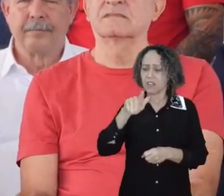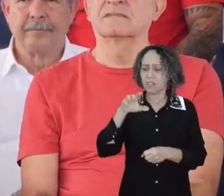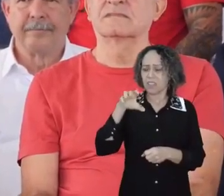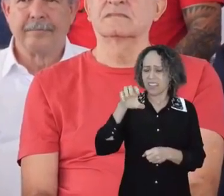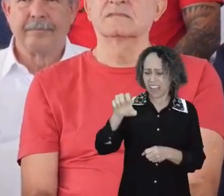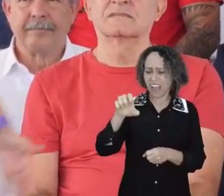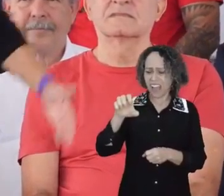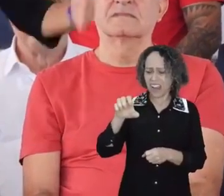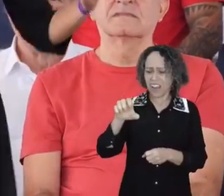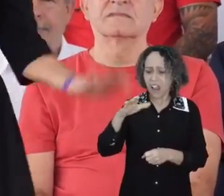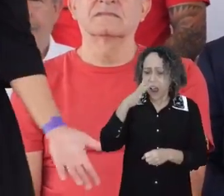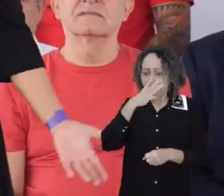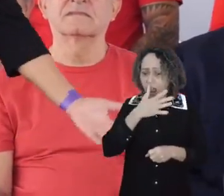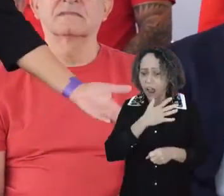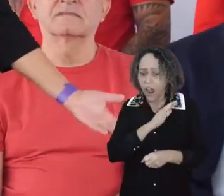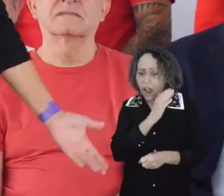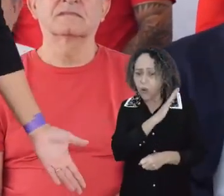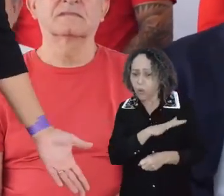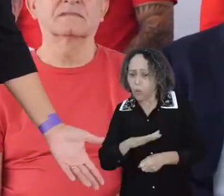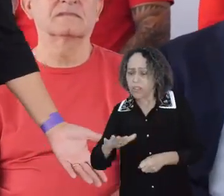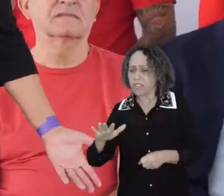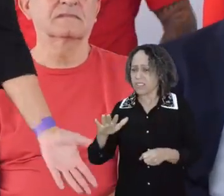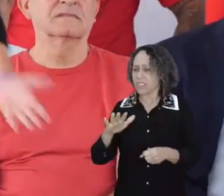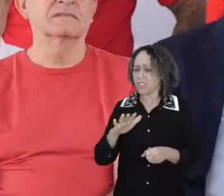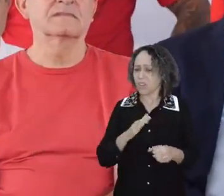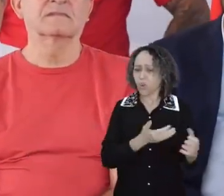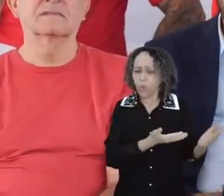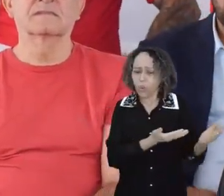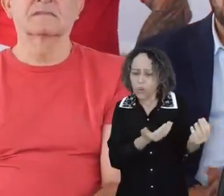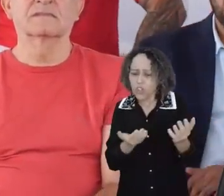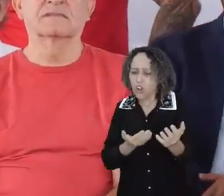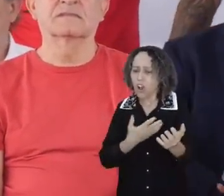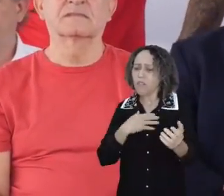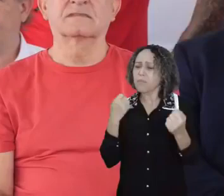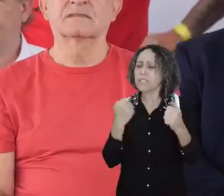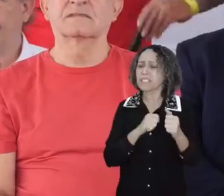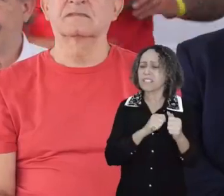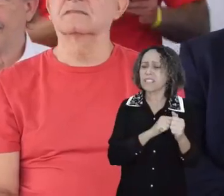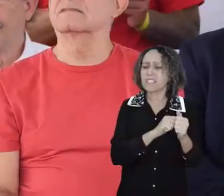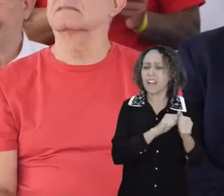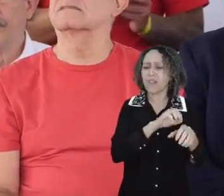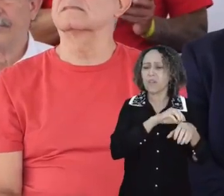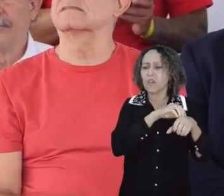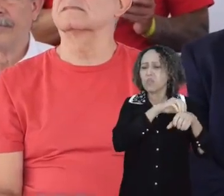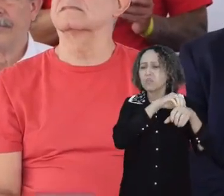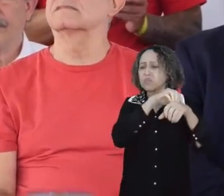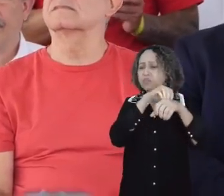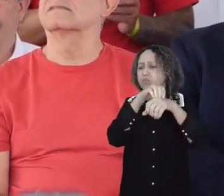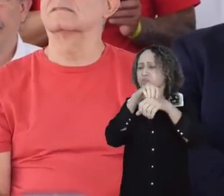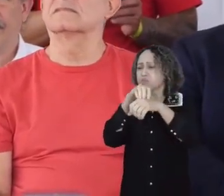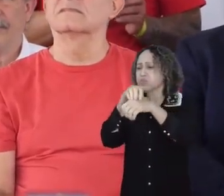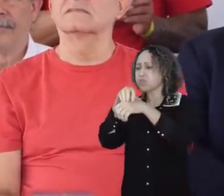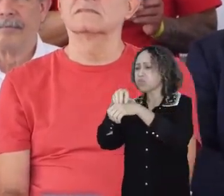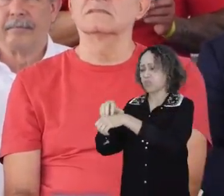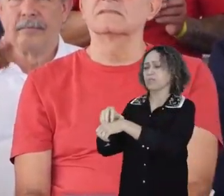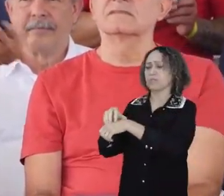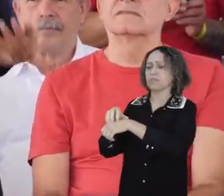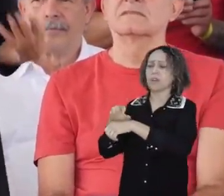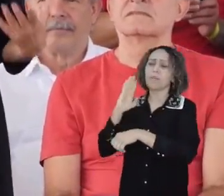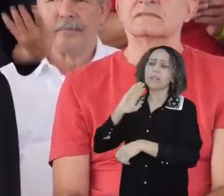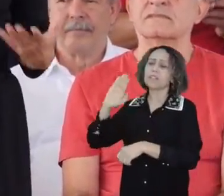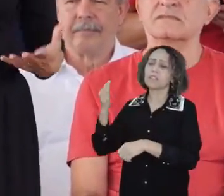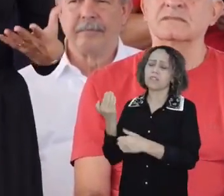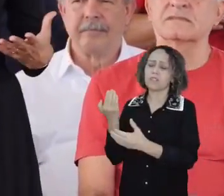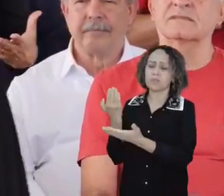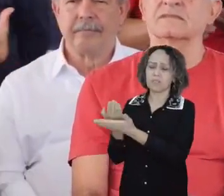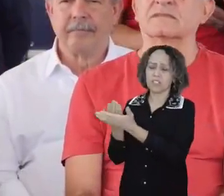um Cefet. Está lá na região do Cabral, Nacional e Ressaca. Então a gente